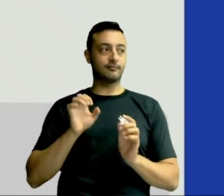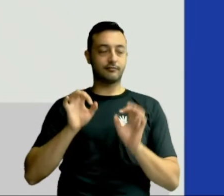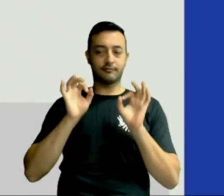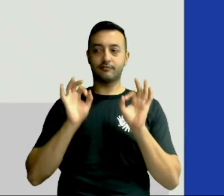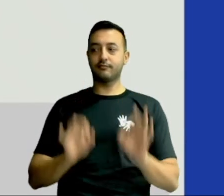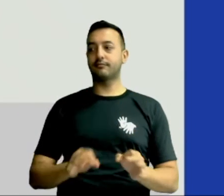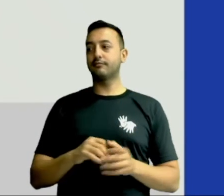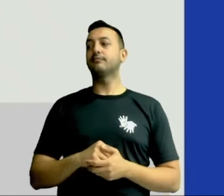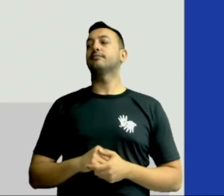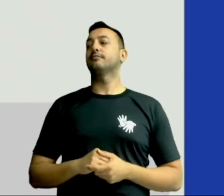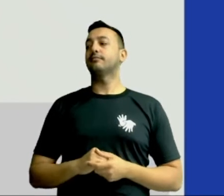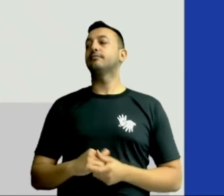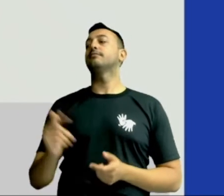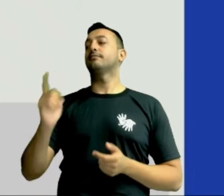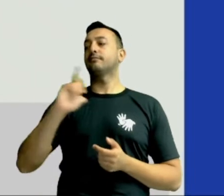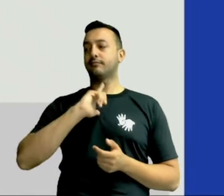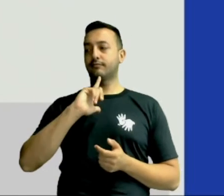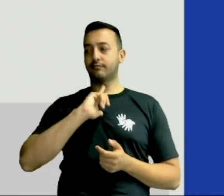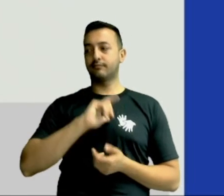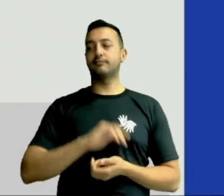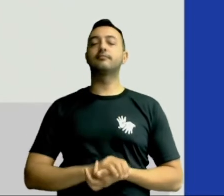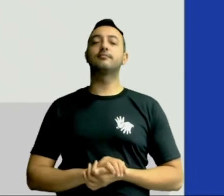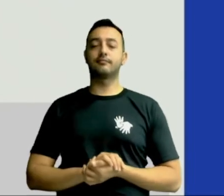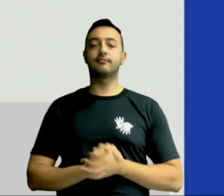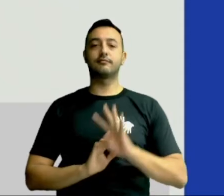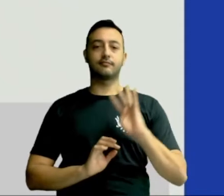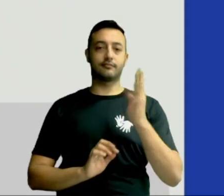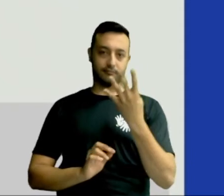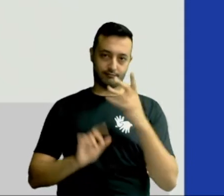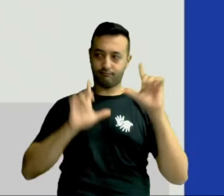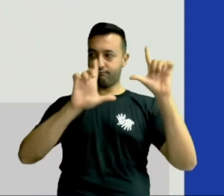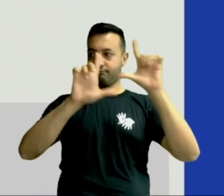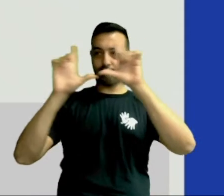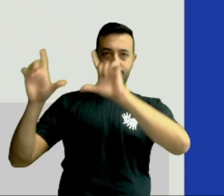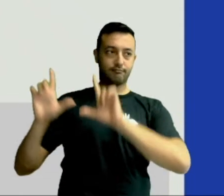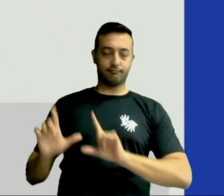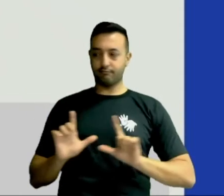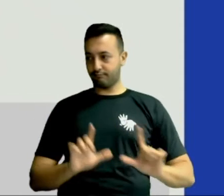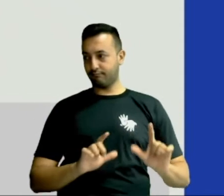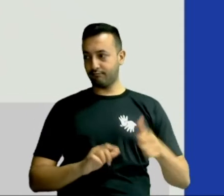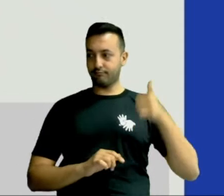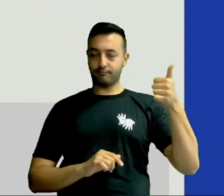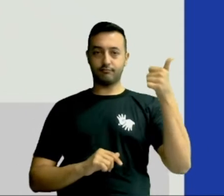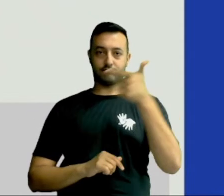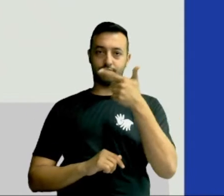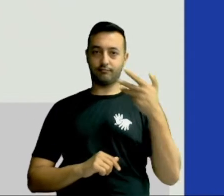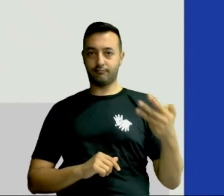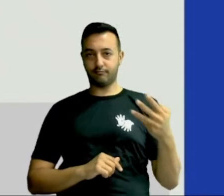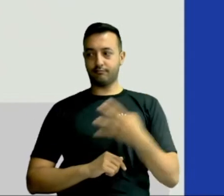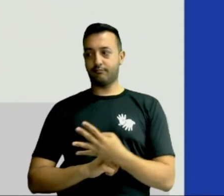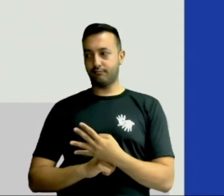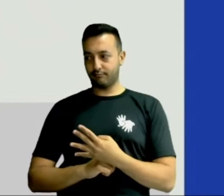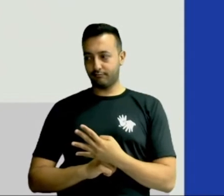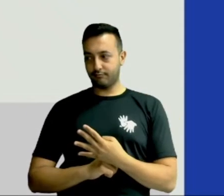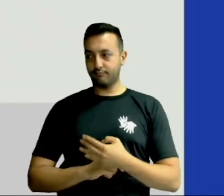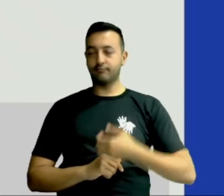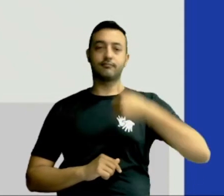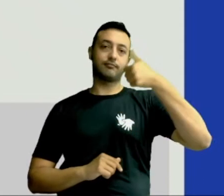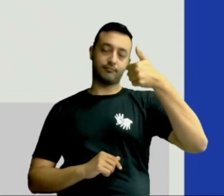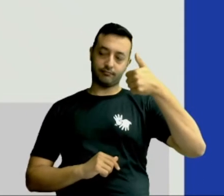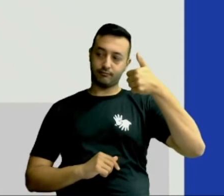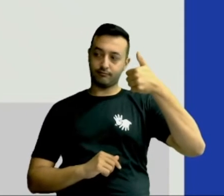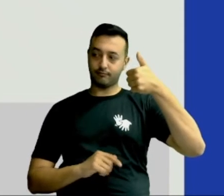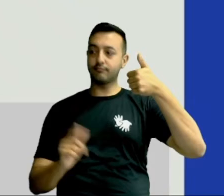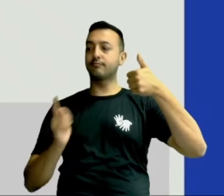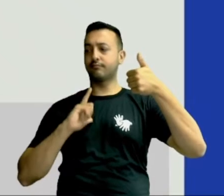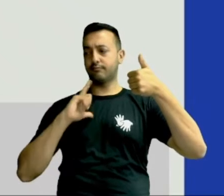corretos temos aí né Quatro imagens a one two three four temos a one